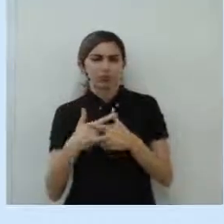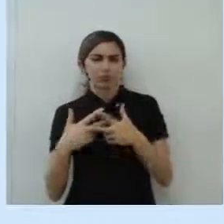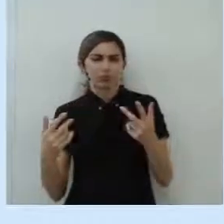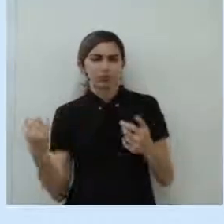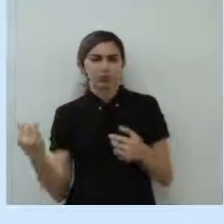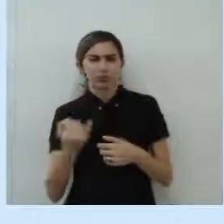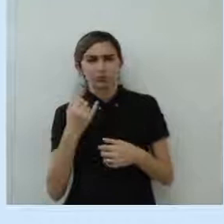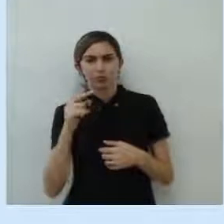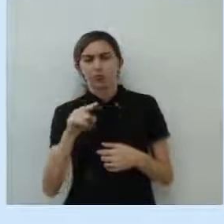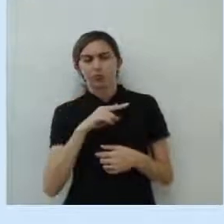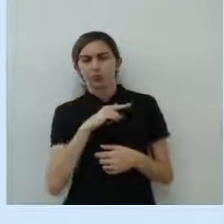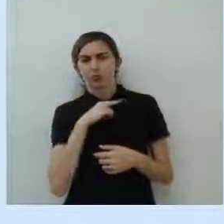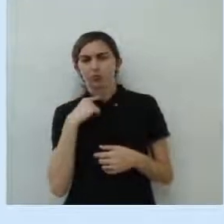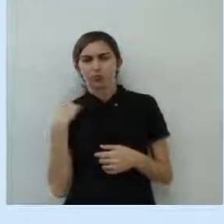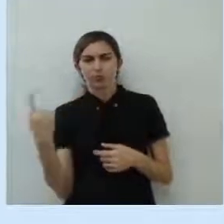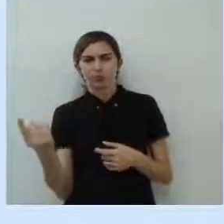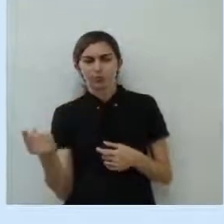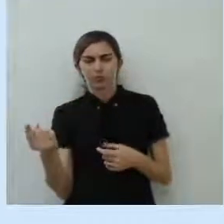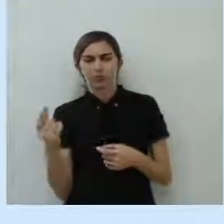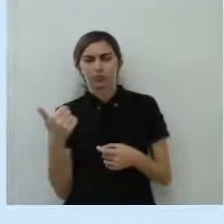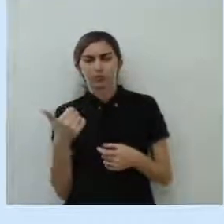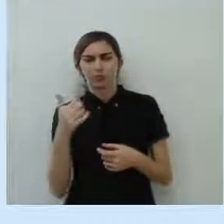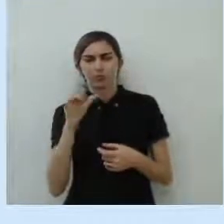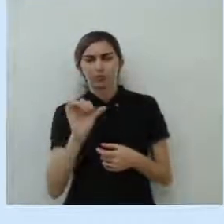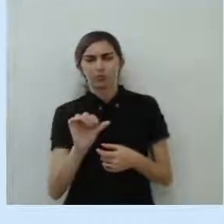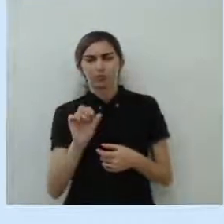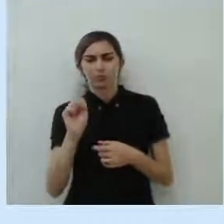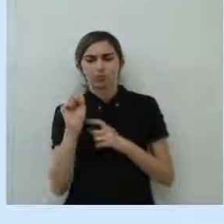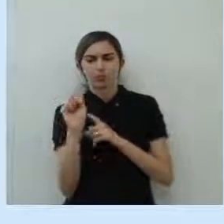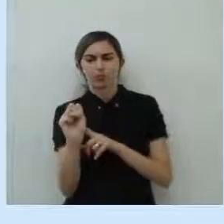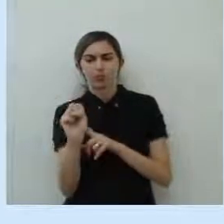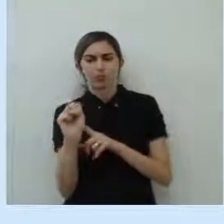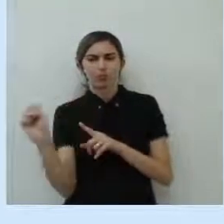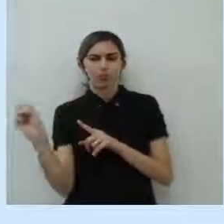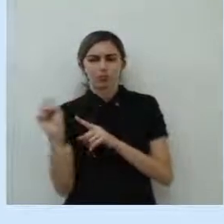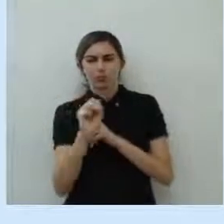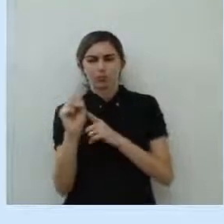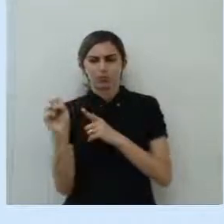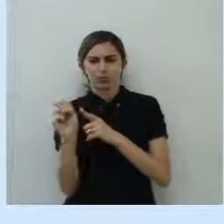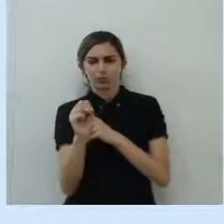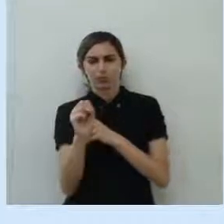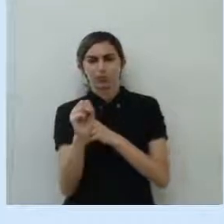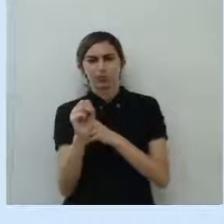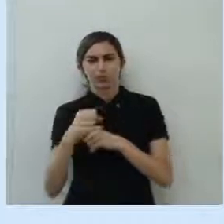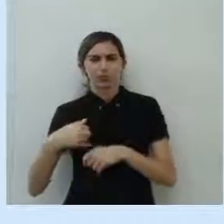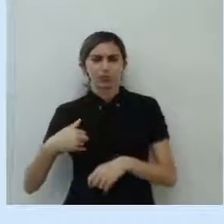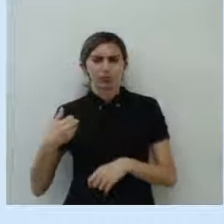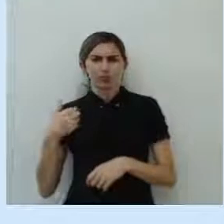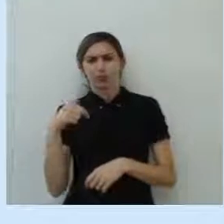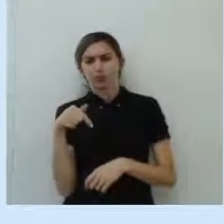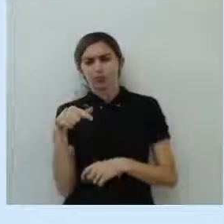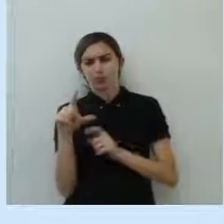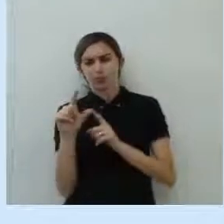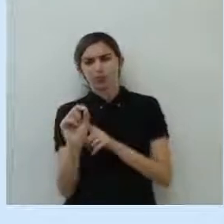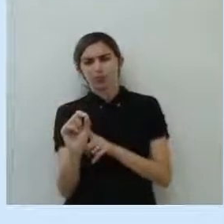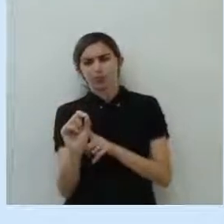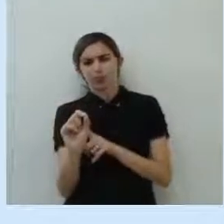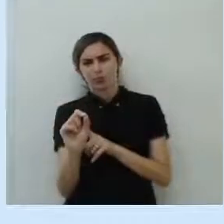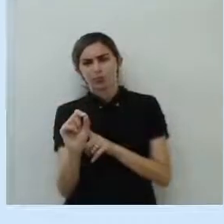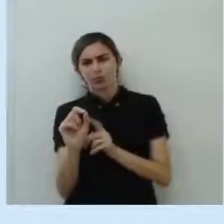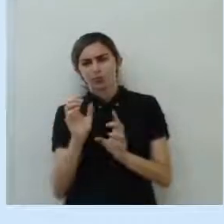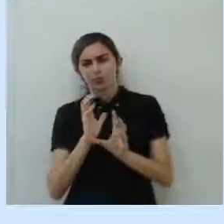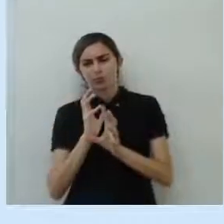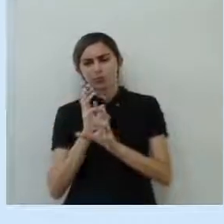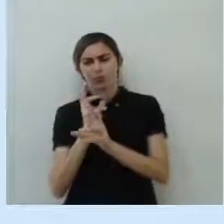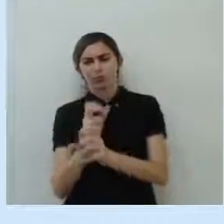ele morreu, ele nos deixou em 1988, aos 70 anos de idade. Se você fizer as contas